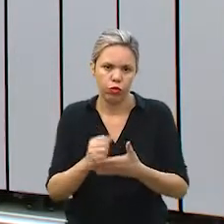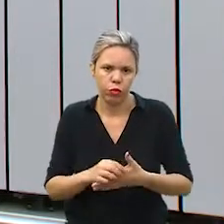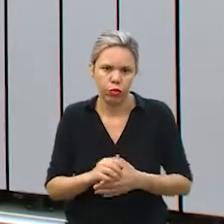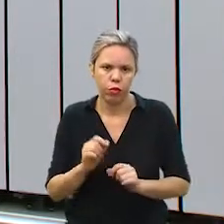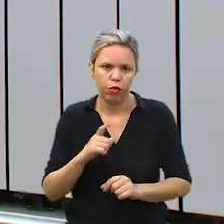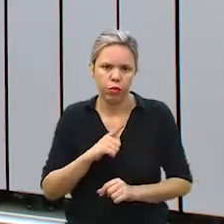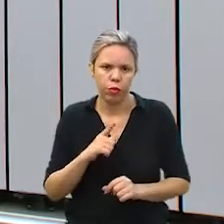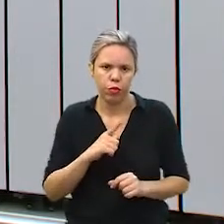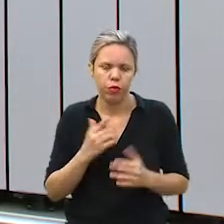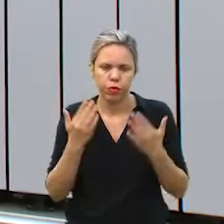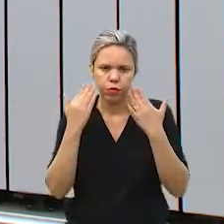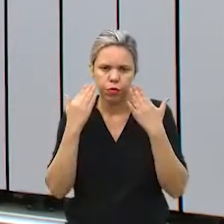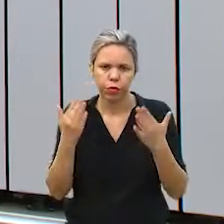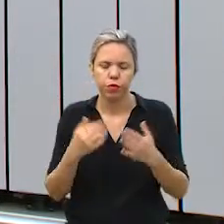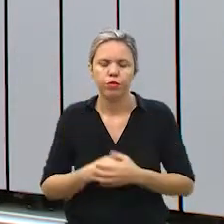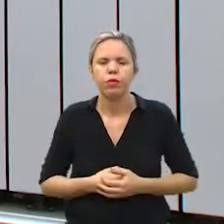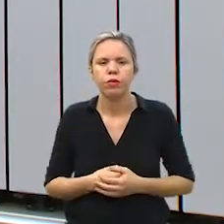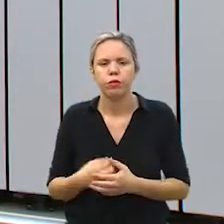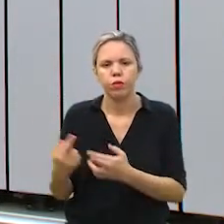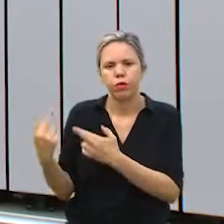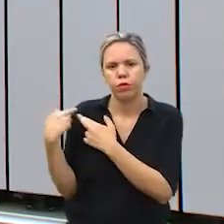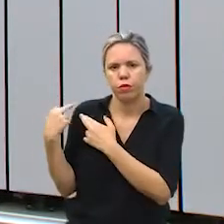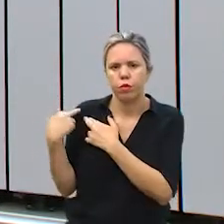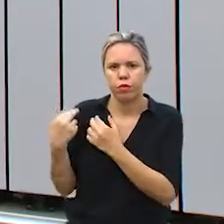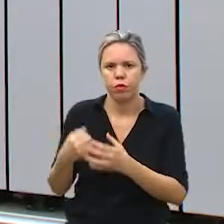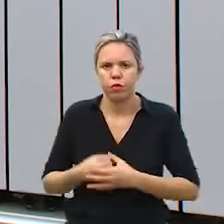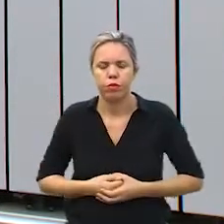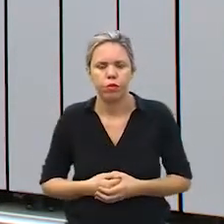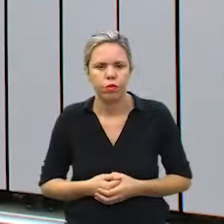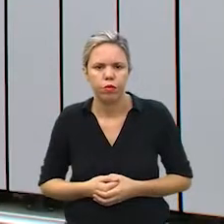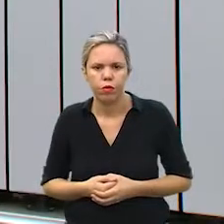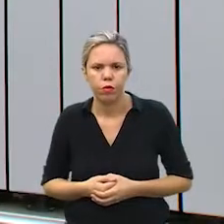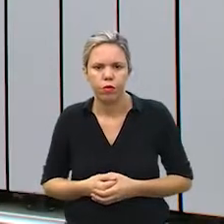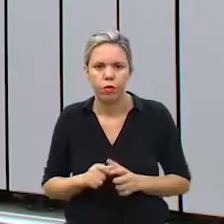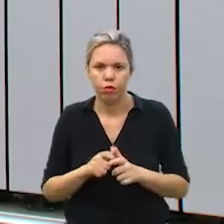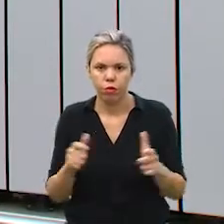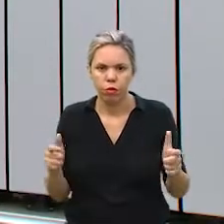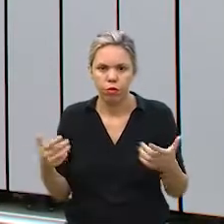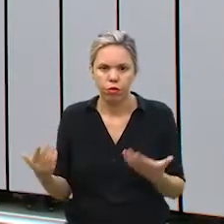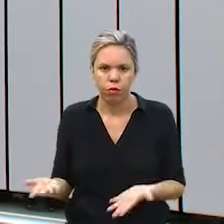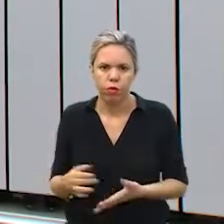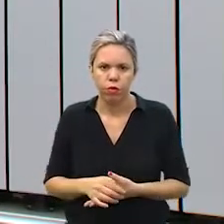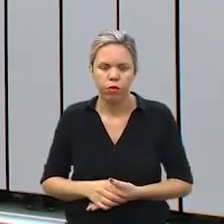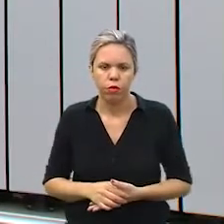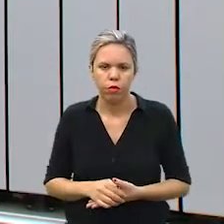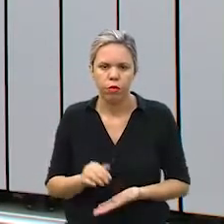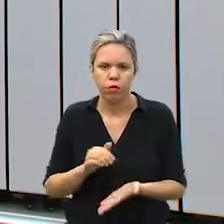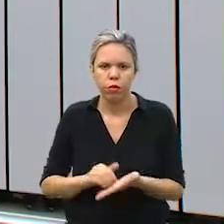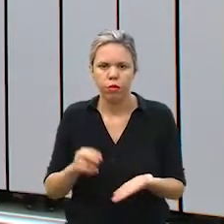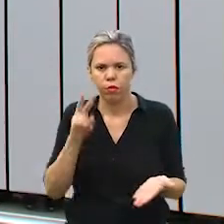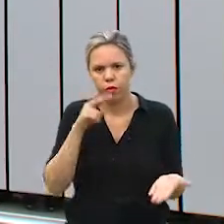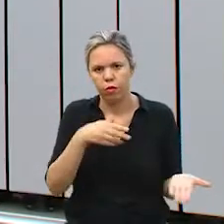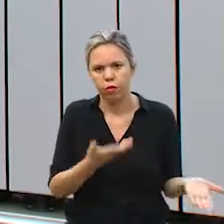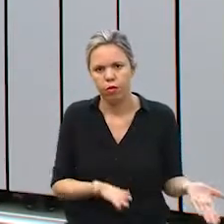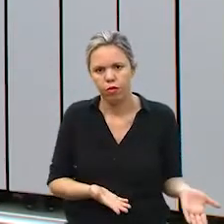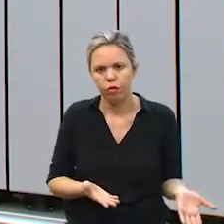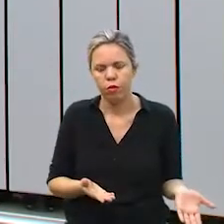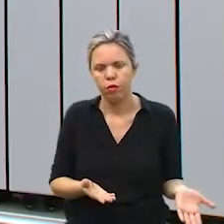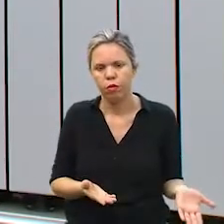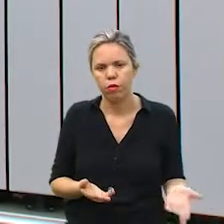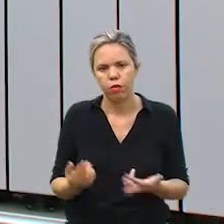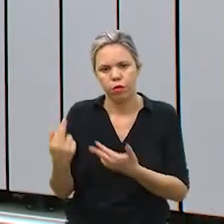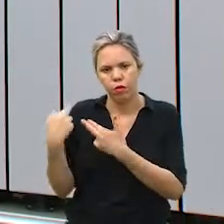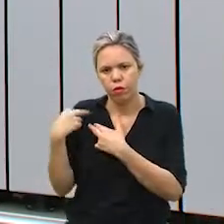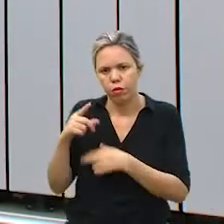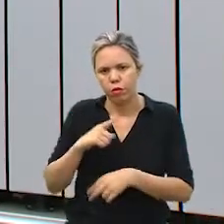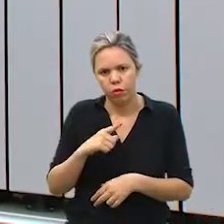quem tem à frente de uma responsabilidade, né, muito grande, que eu vejo o secretário Caiado, a responsabilidade